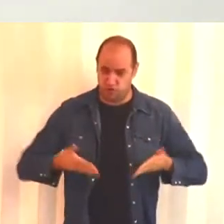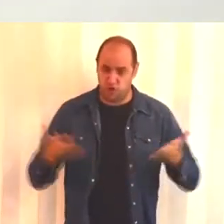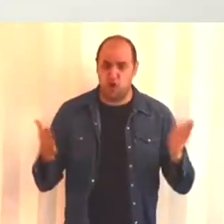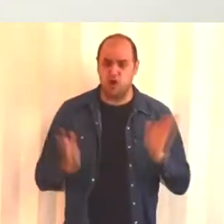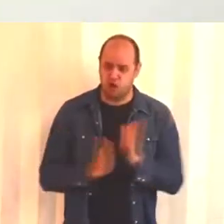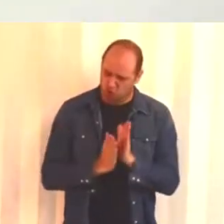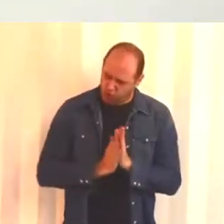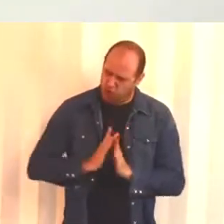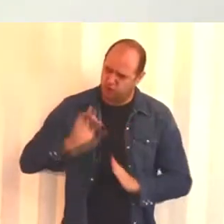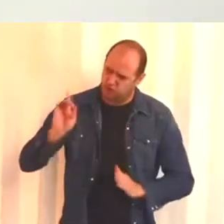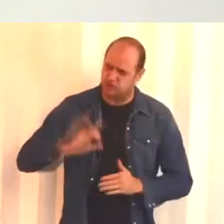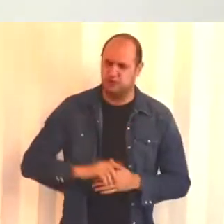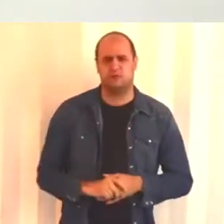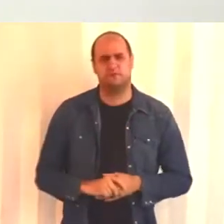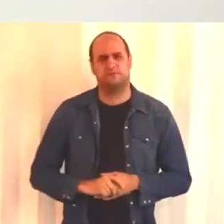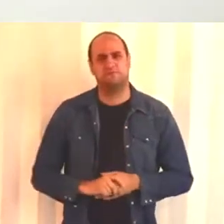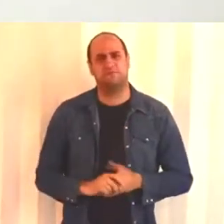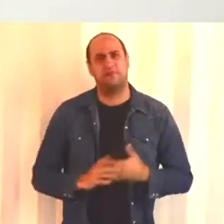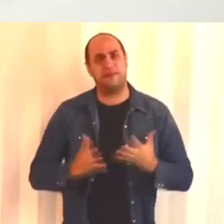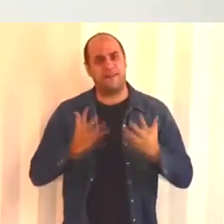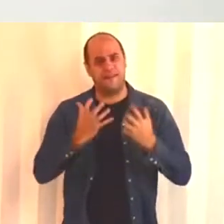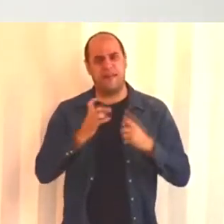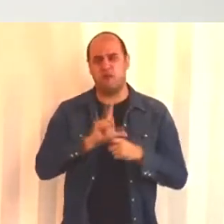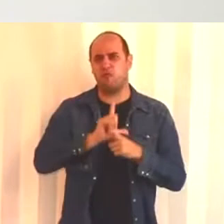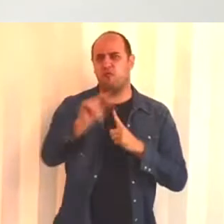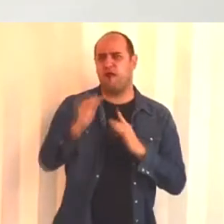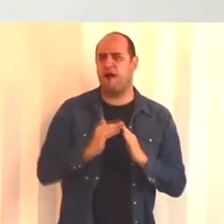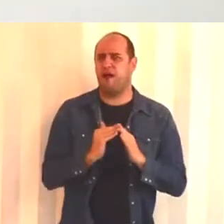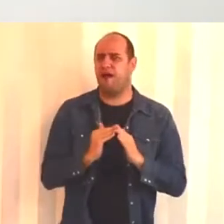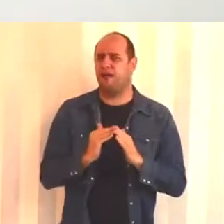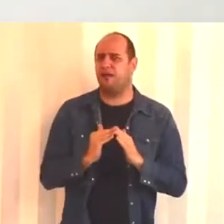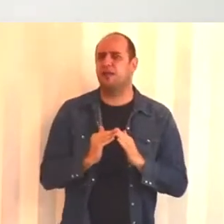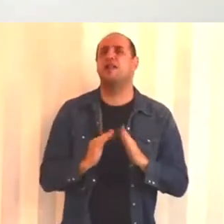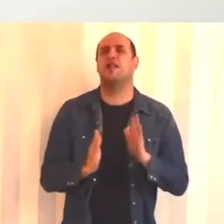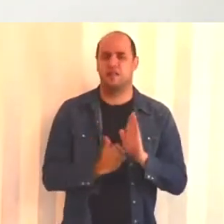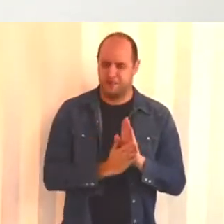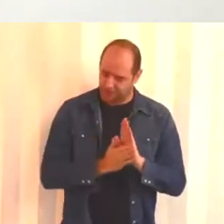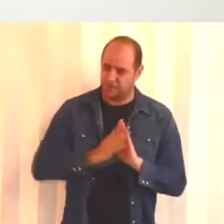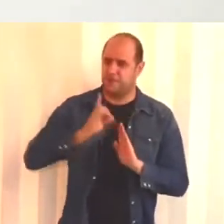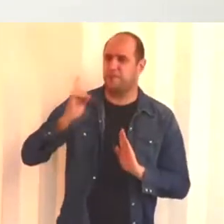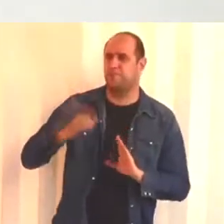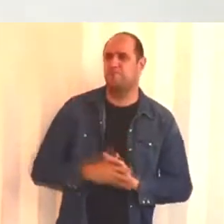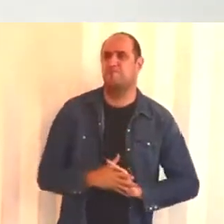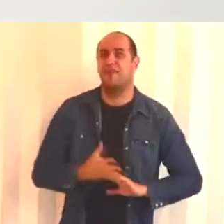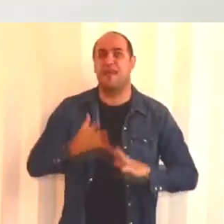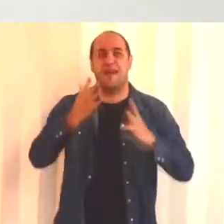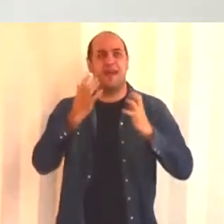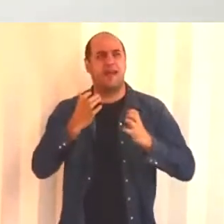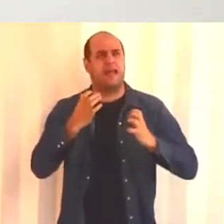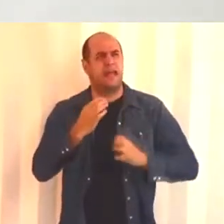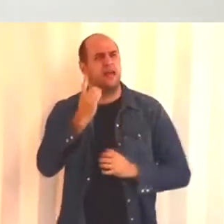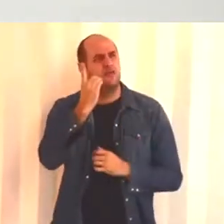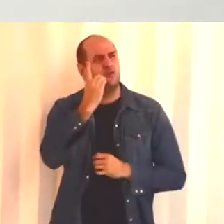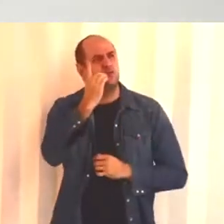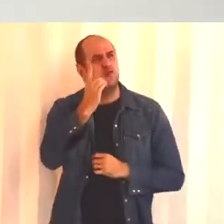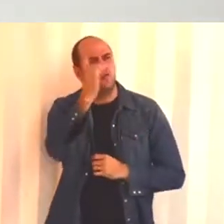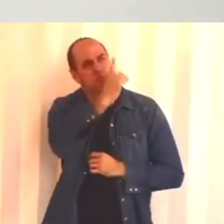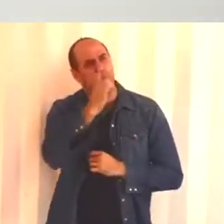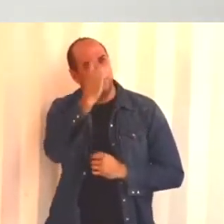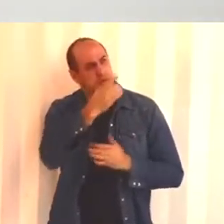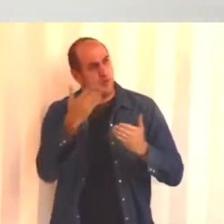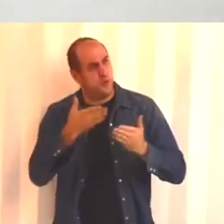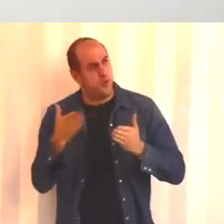louvando a Deus. E eu quero sair daqui louvando a Deus. Eu quero passar o restante desse